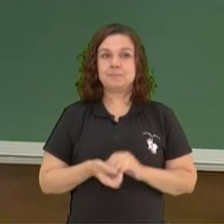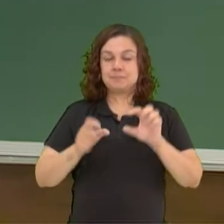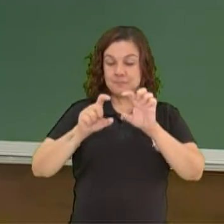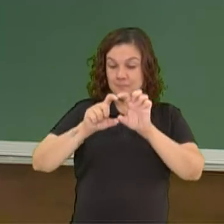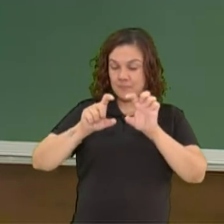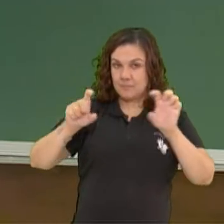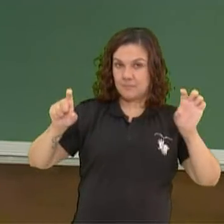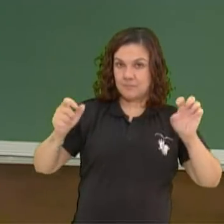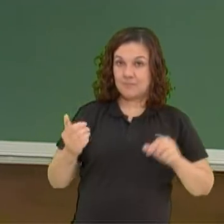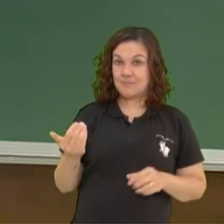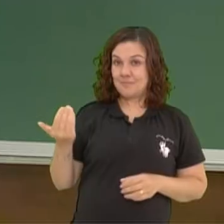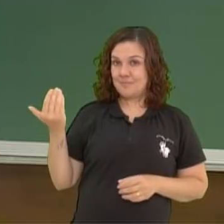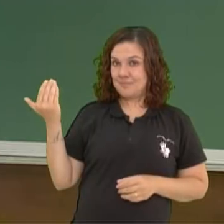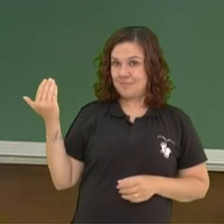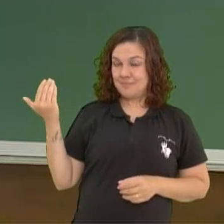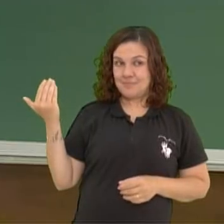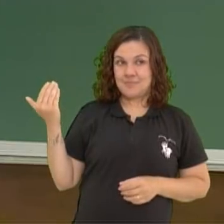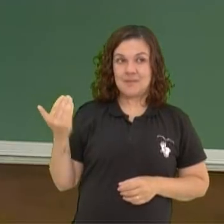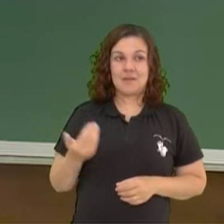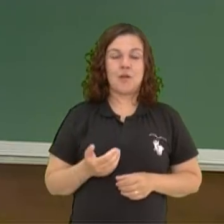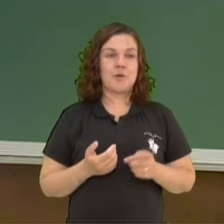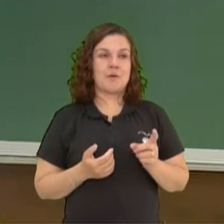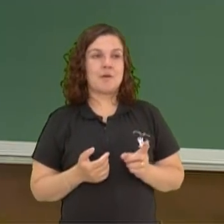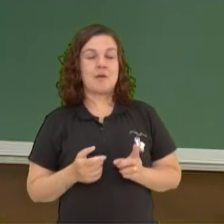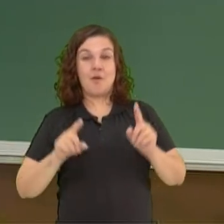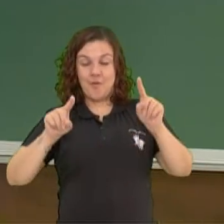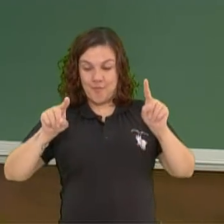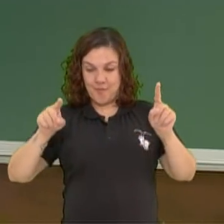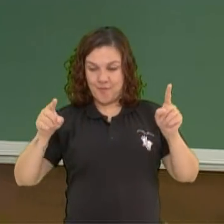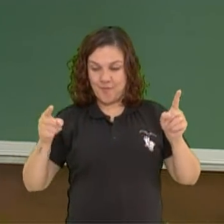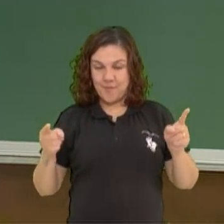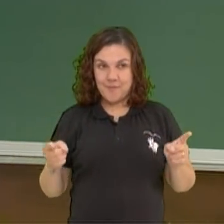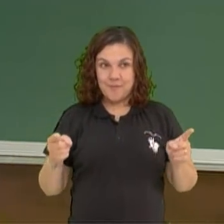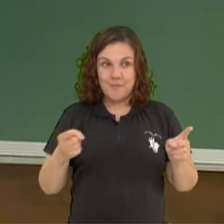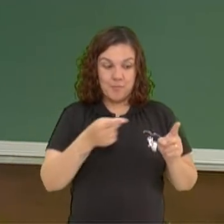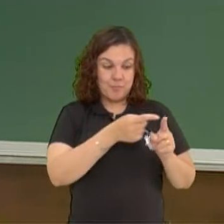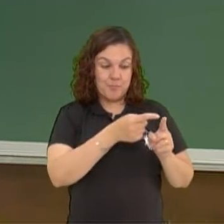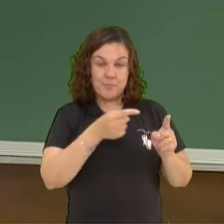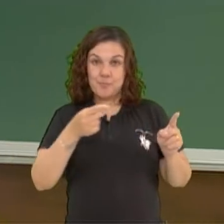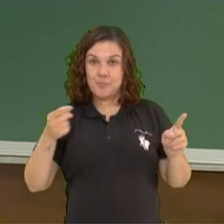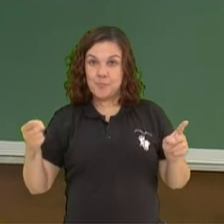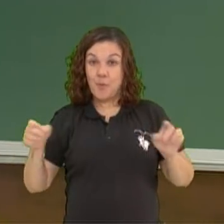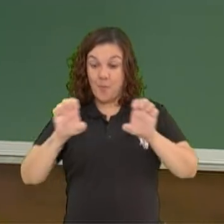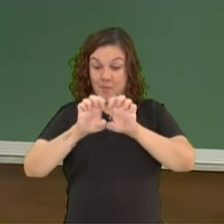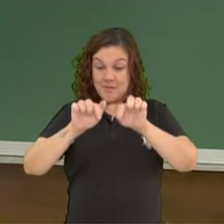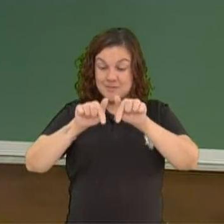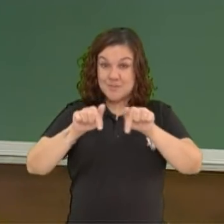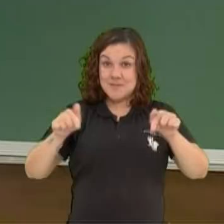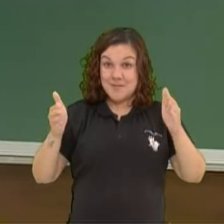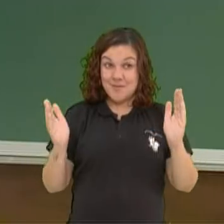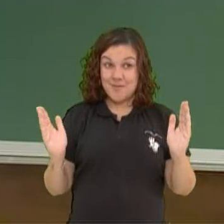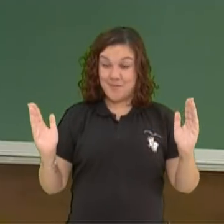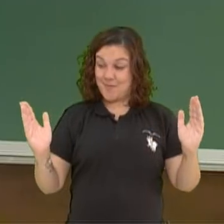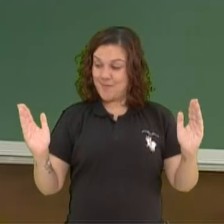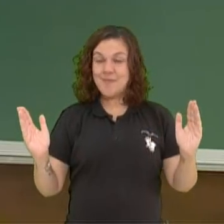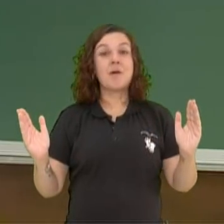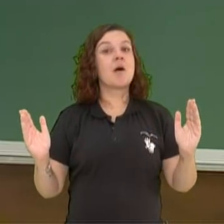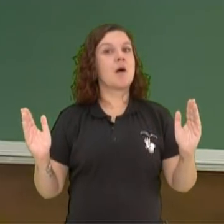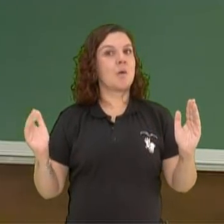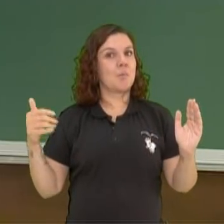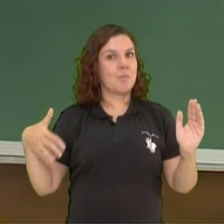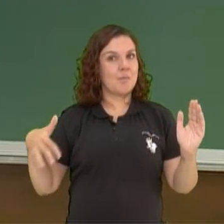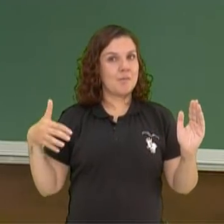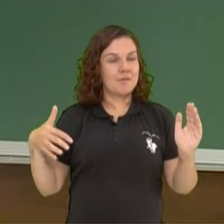decimal expressa por... Então, olha só, vamos ter ali um cálculo de uma expressão. Olha só, vamos desenvolver